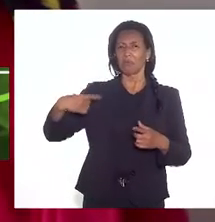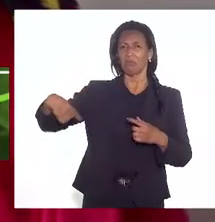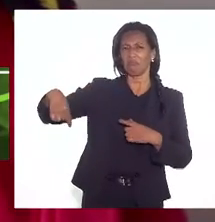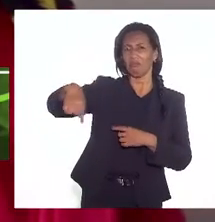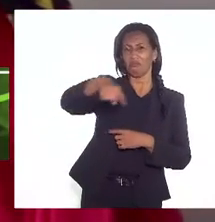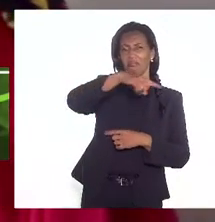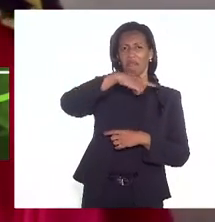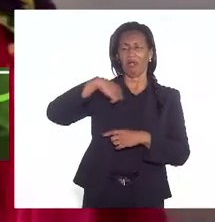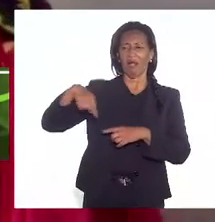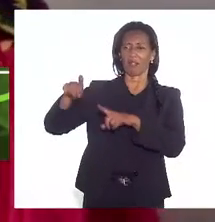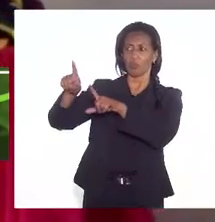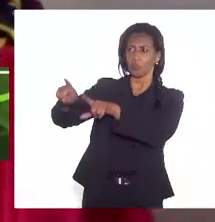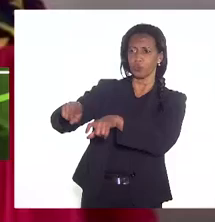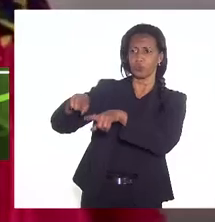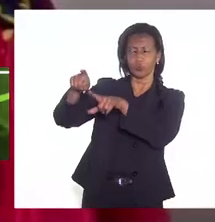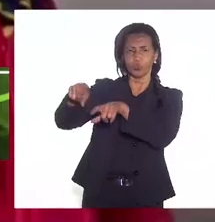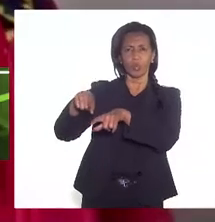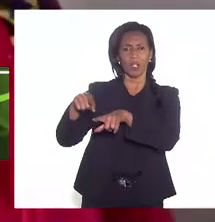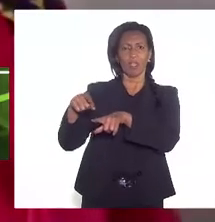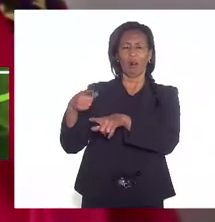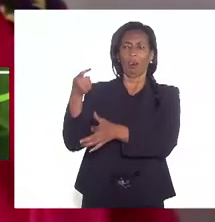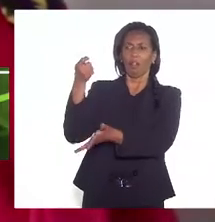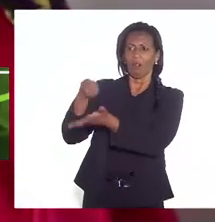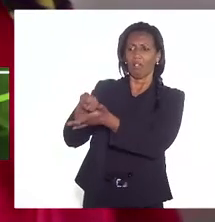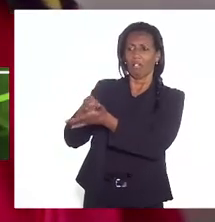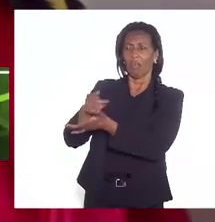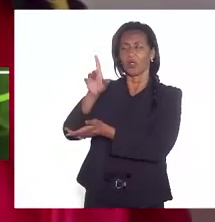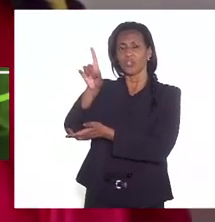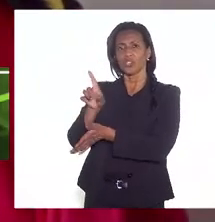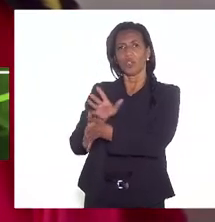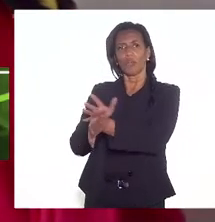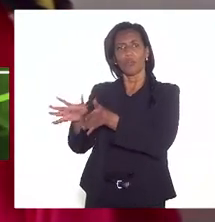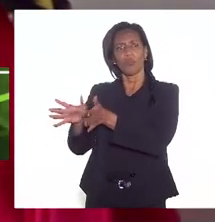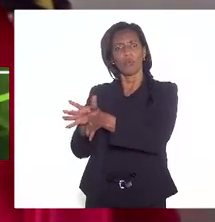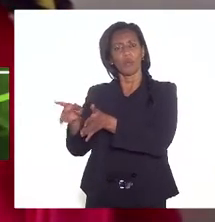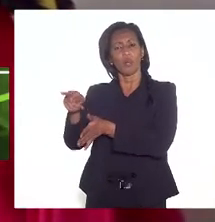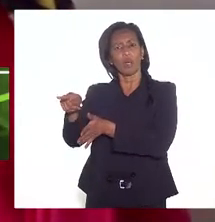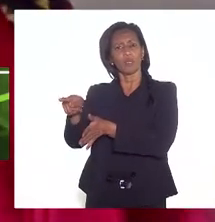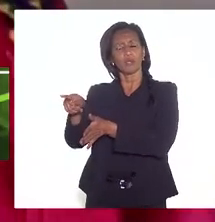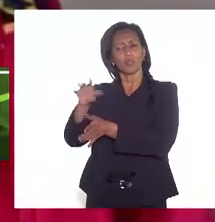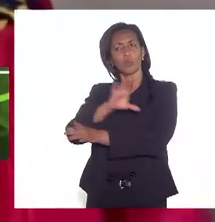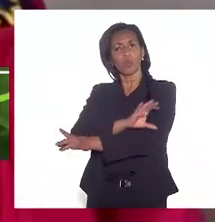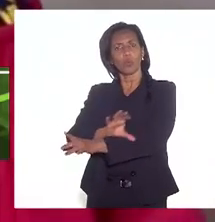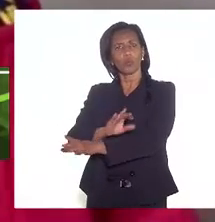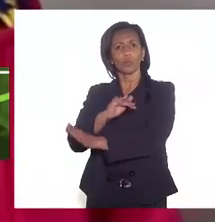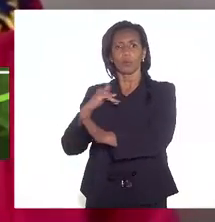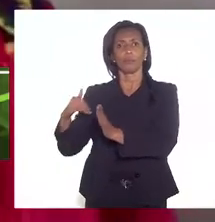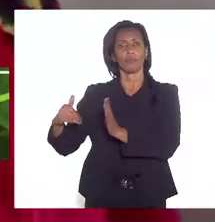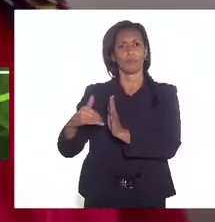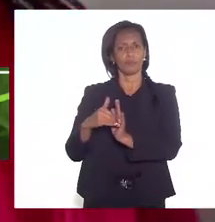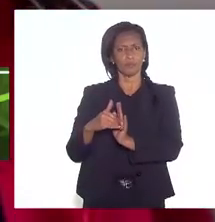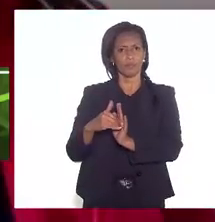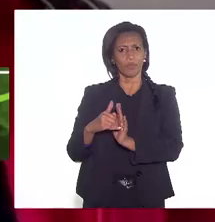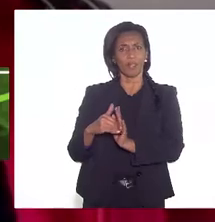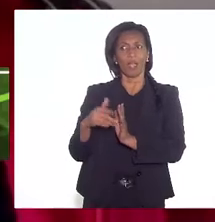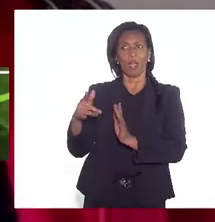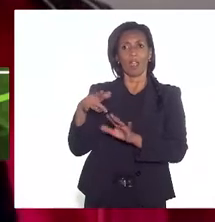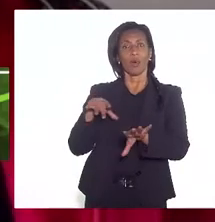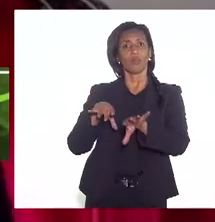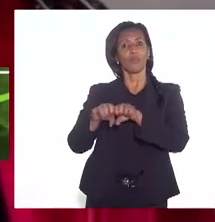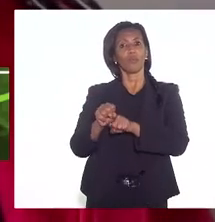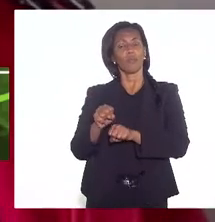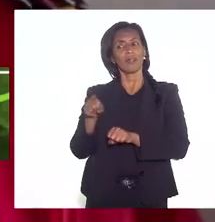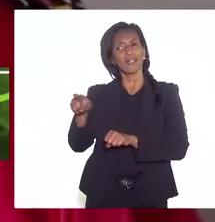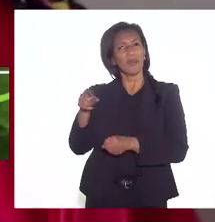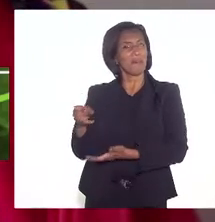interior atrás da garantia do direito e o acesso e fomento a cultura para todos a perspectiva da formação